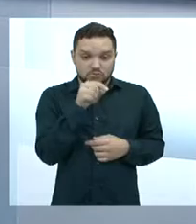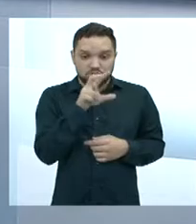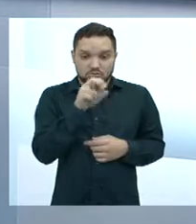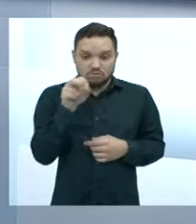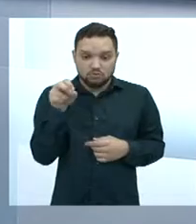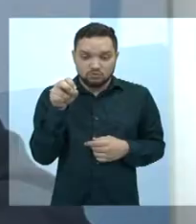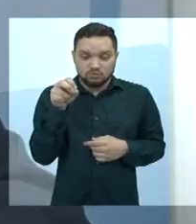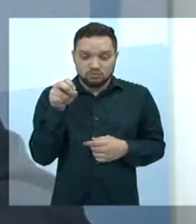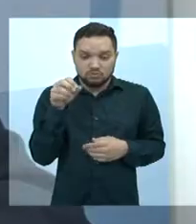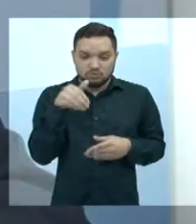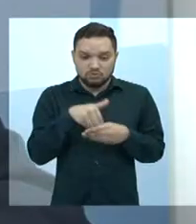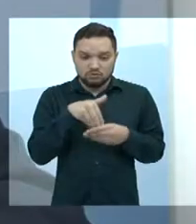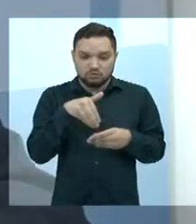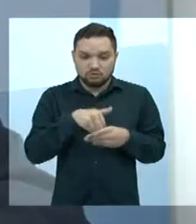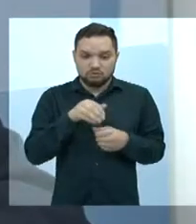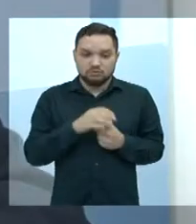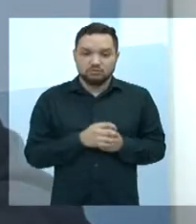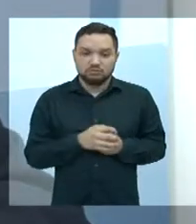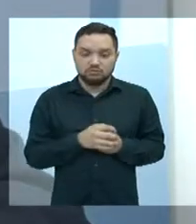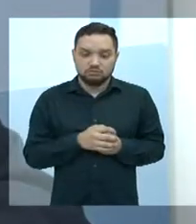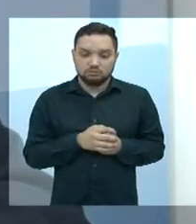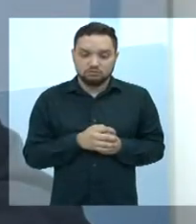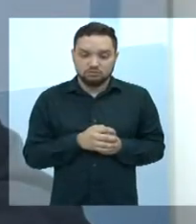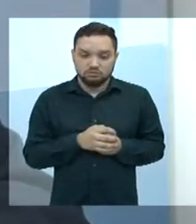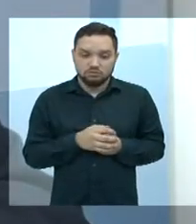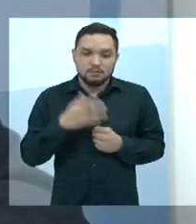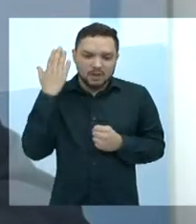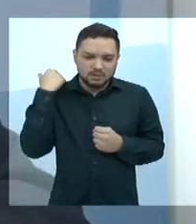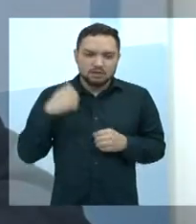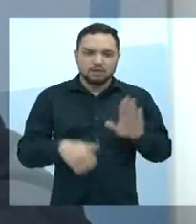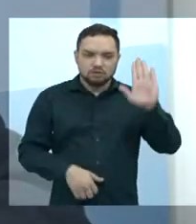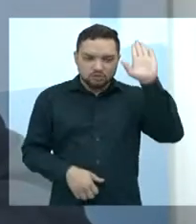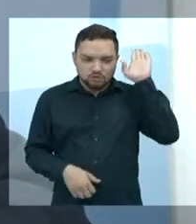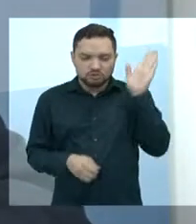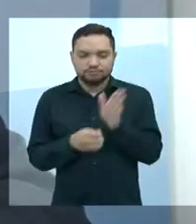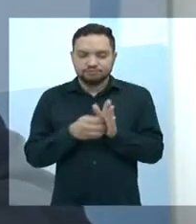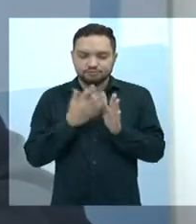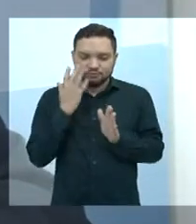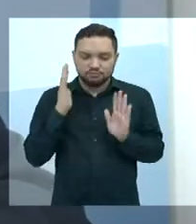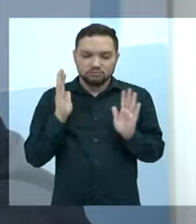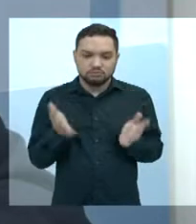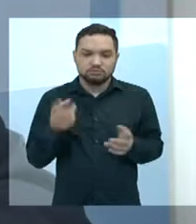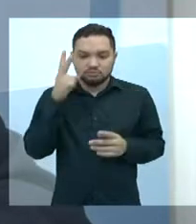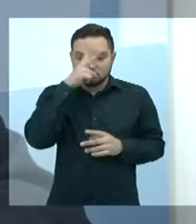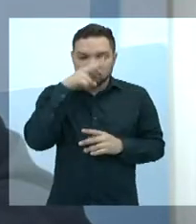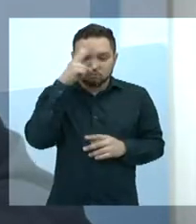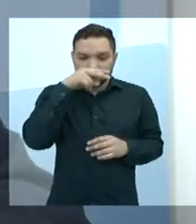já havia sido candidato outras vezes, né? Eu lembro das